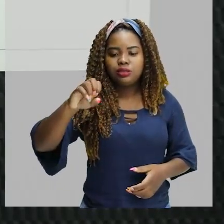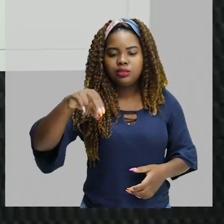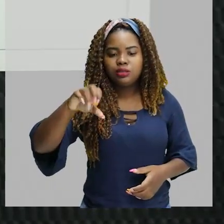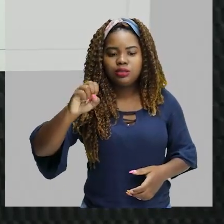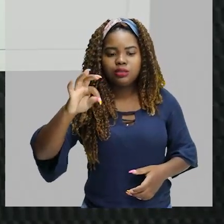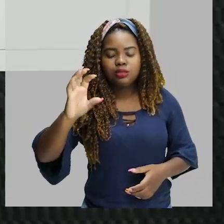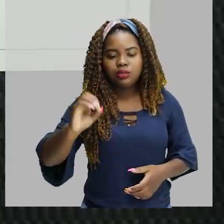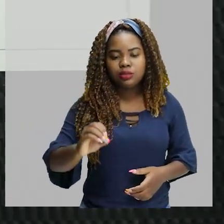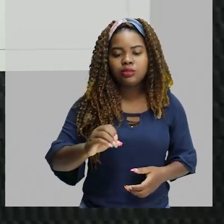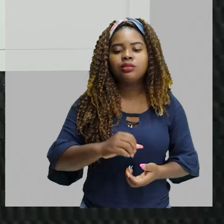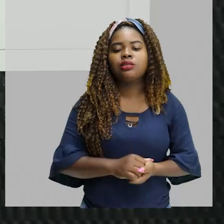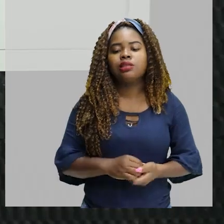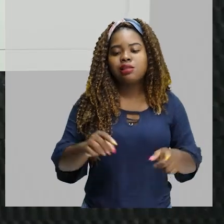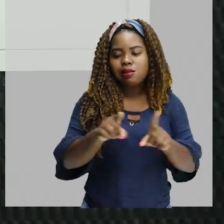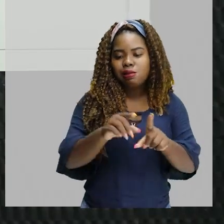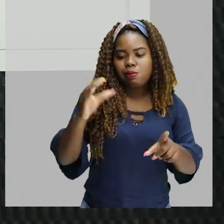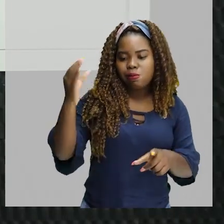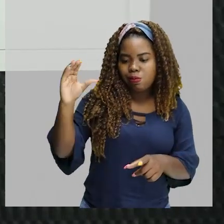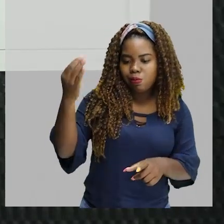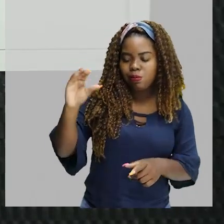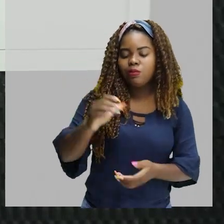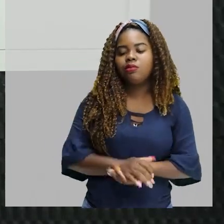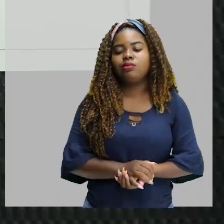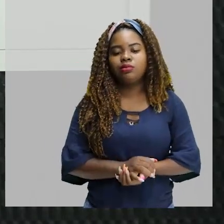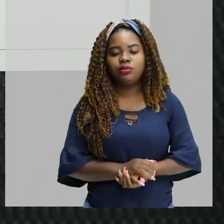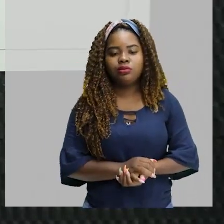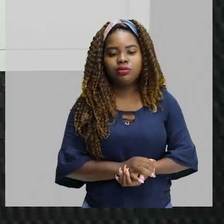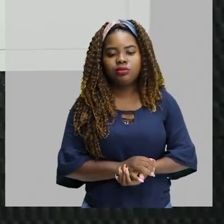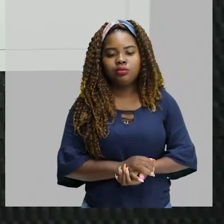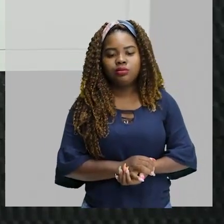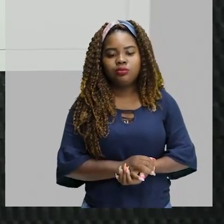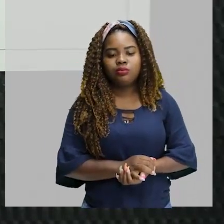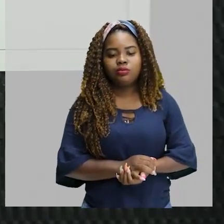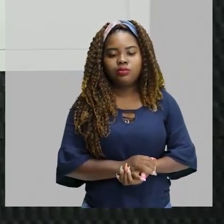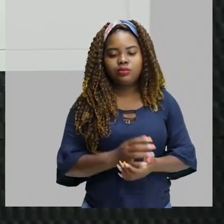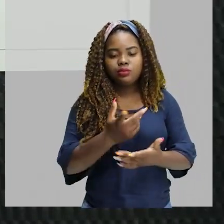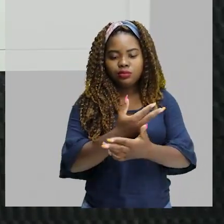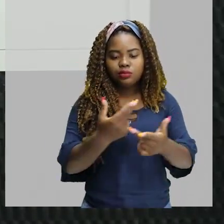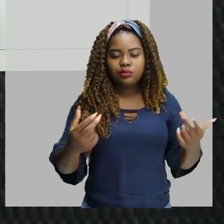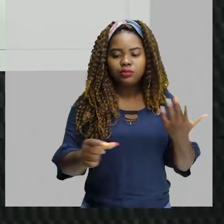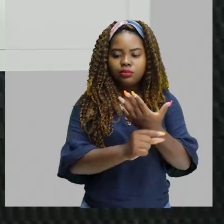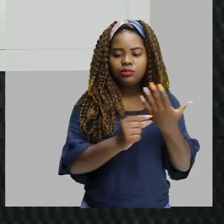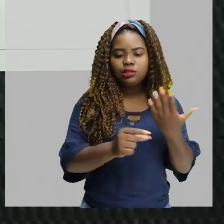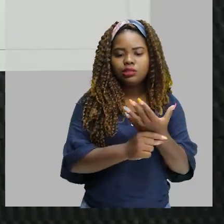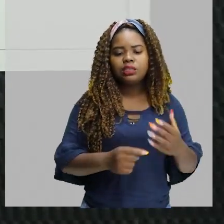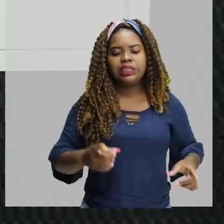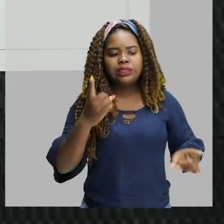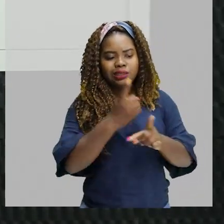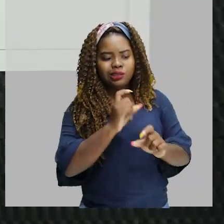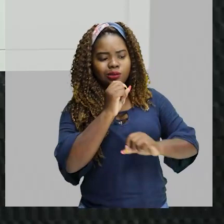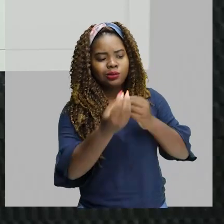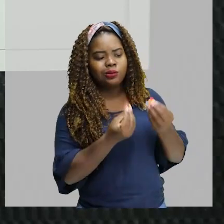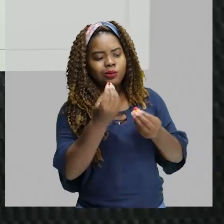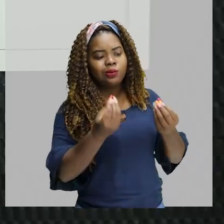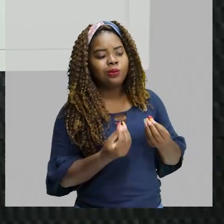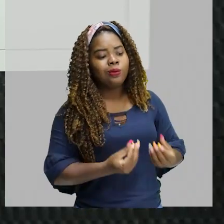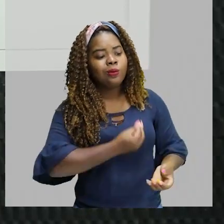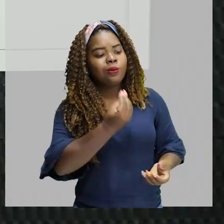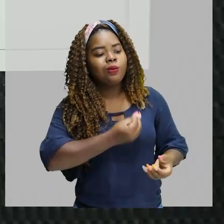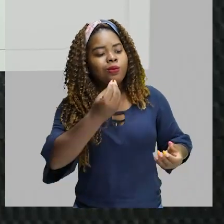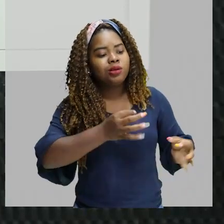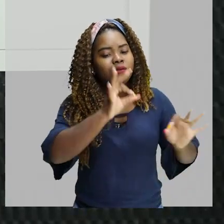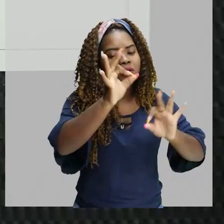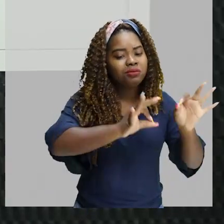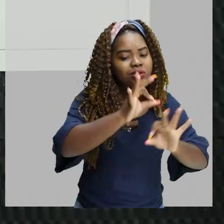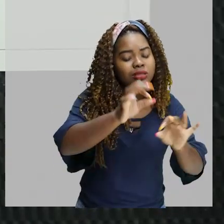Nós temos no renascimento científico vários autores que tratam da dissecação de cadáveres, da descoberta de como a vida se estabelece e